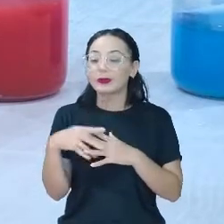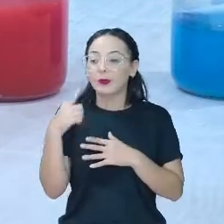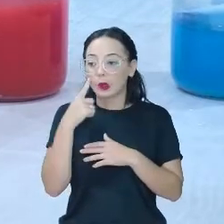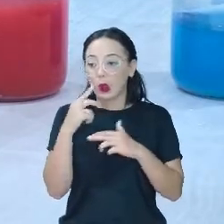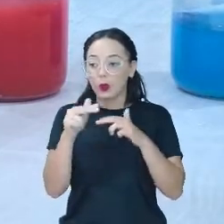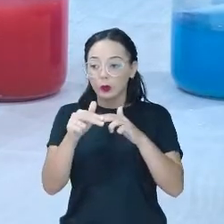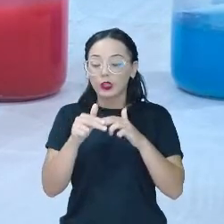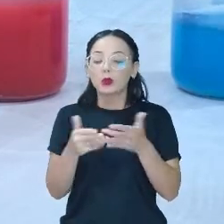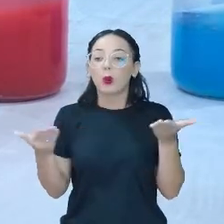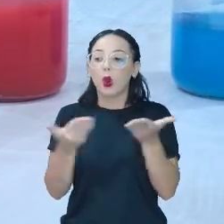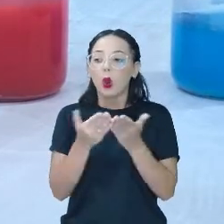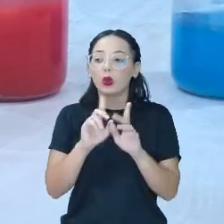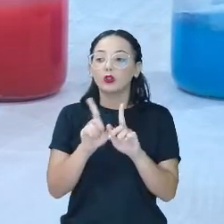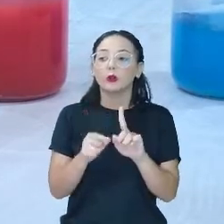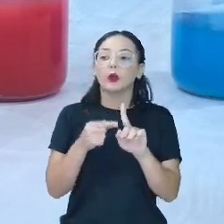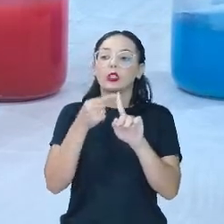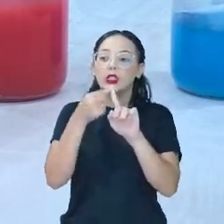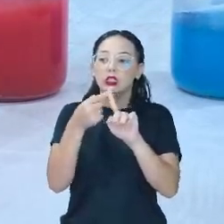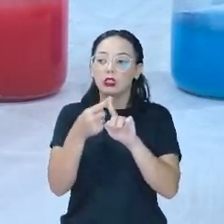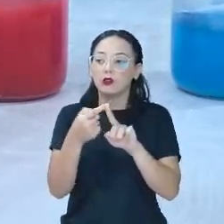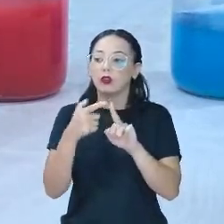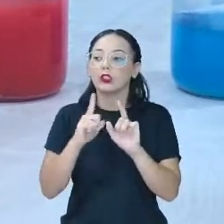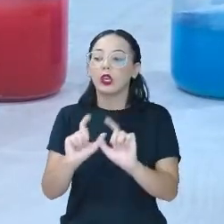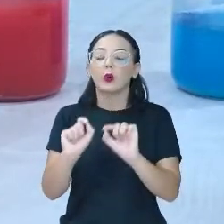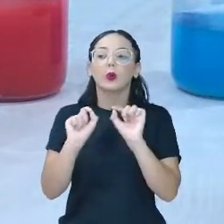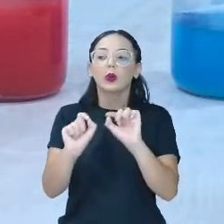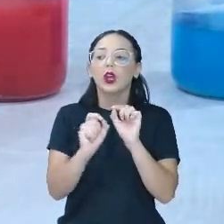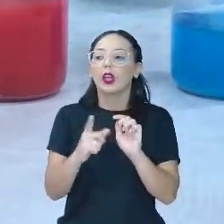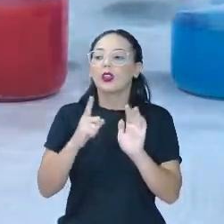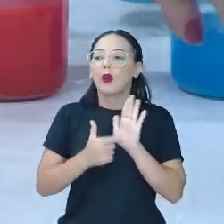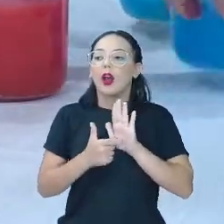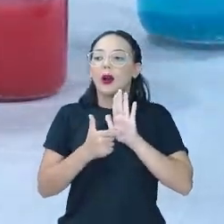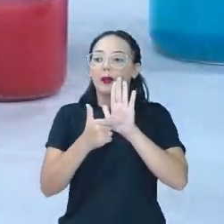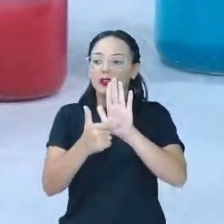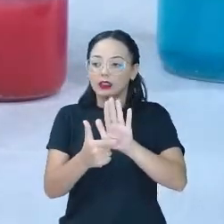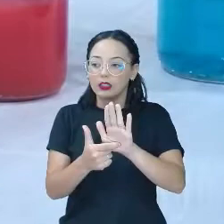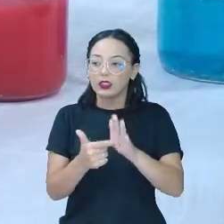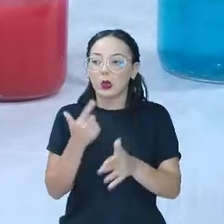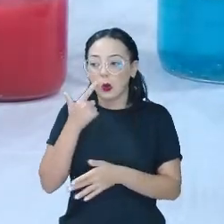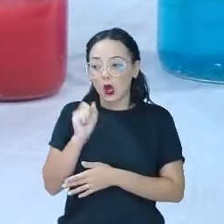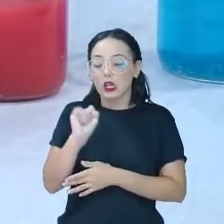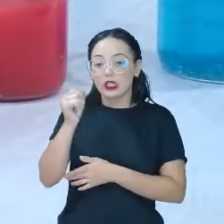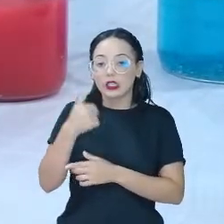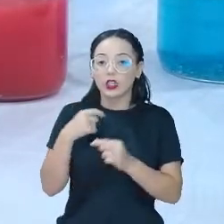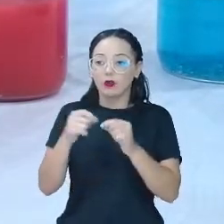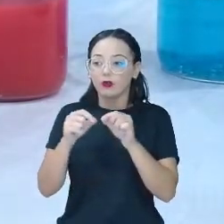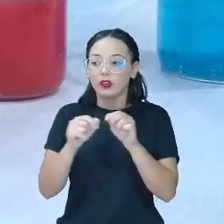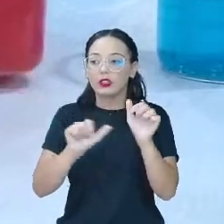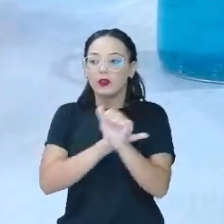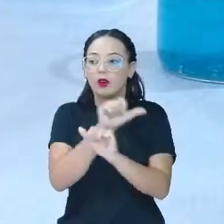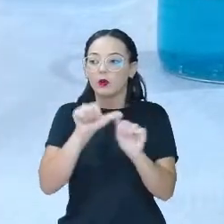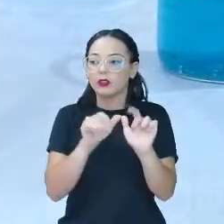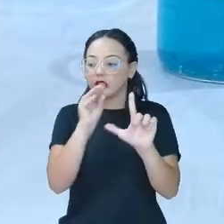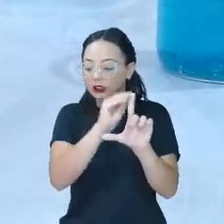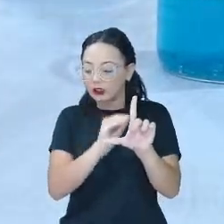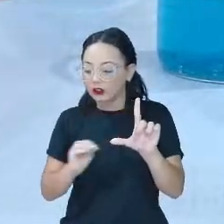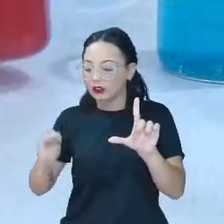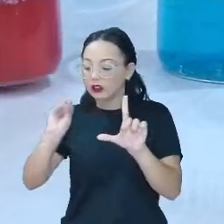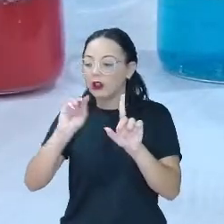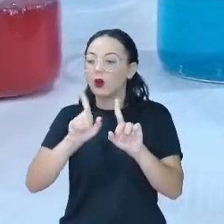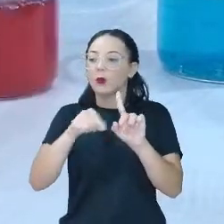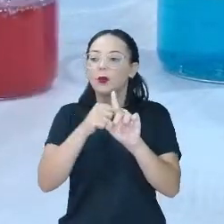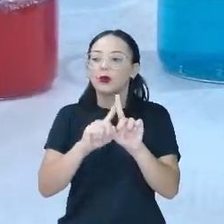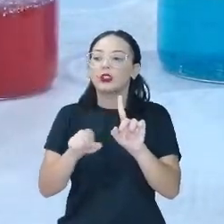Então, para os positivos, eu tenho aqui a representação. Se eu vou fazer uma transfusão de